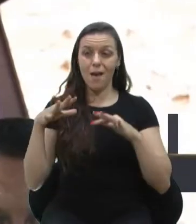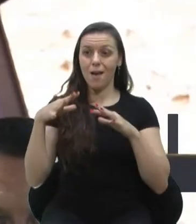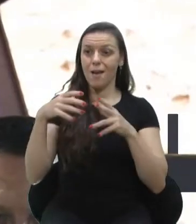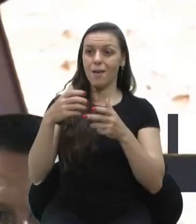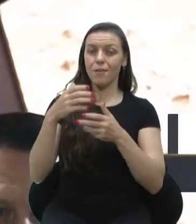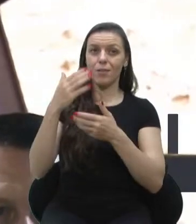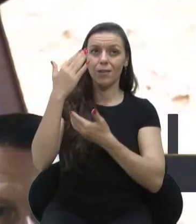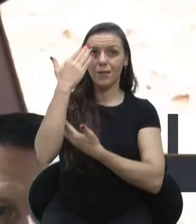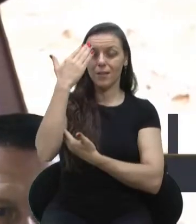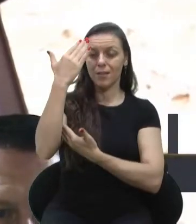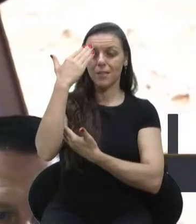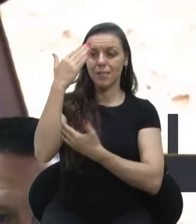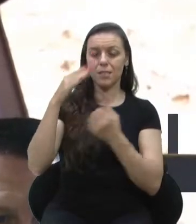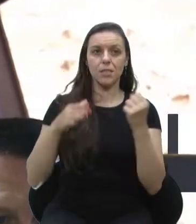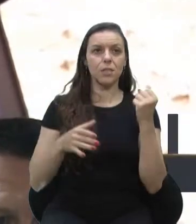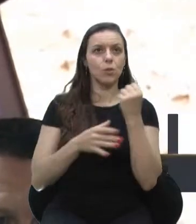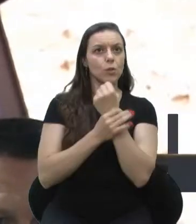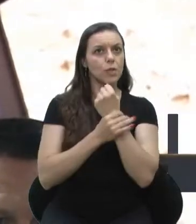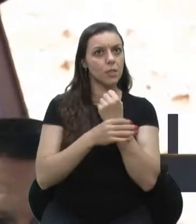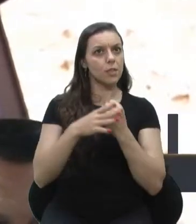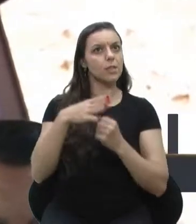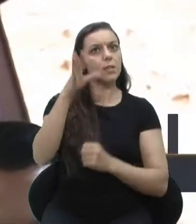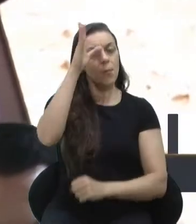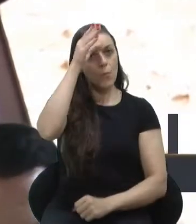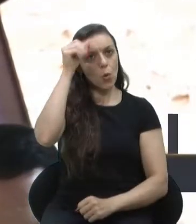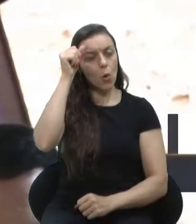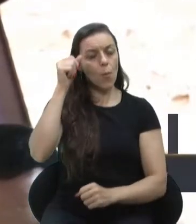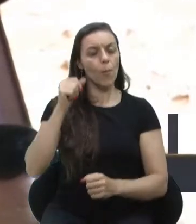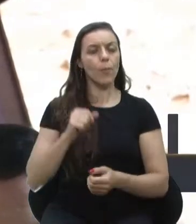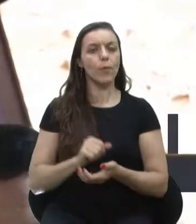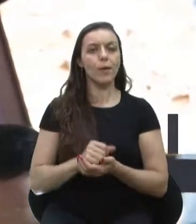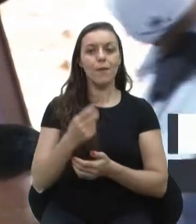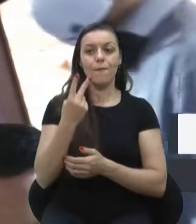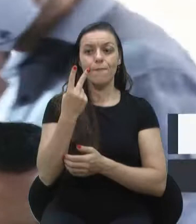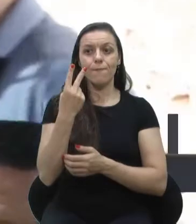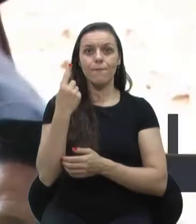de segurança pública que se fazem presente nessa festa e 24